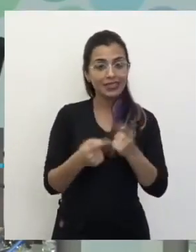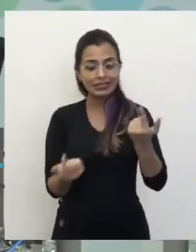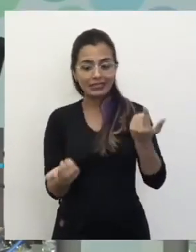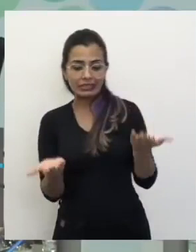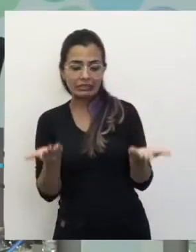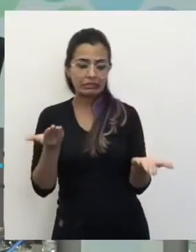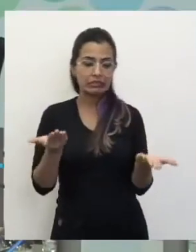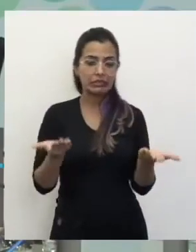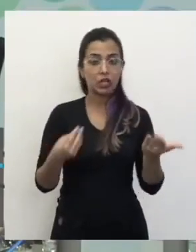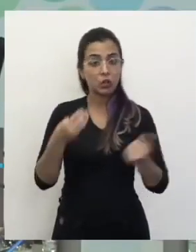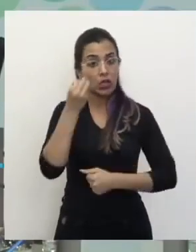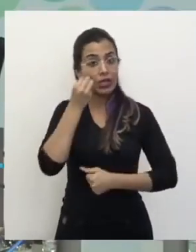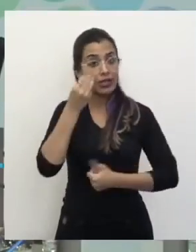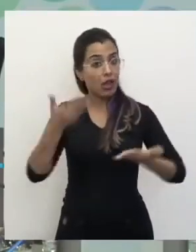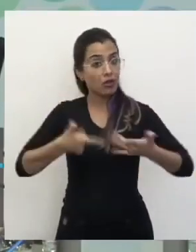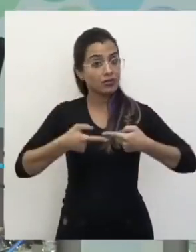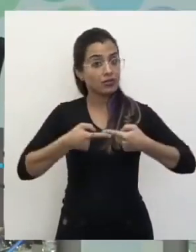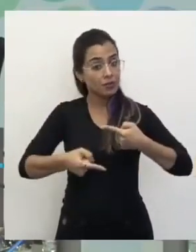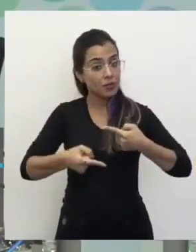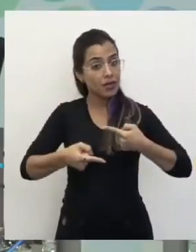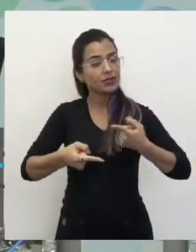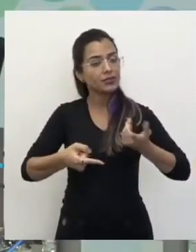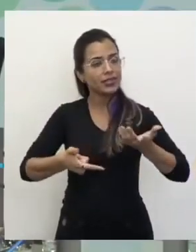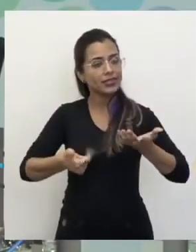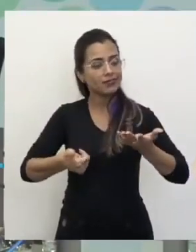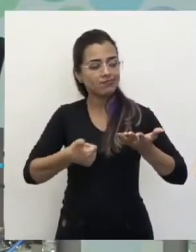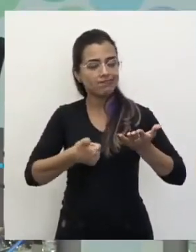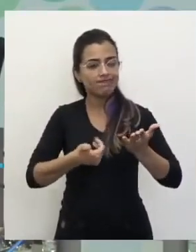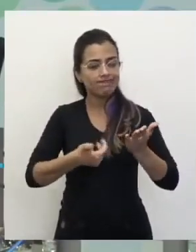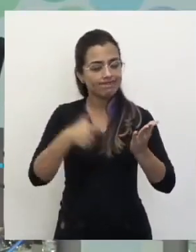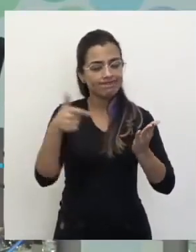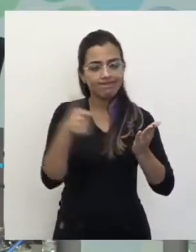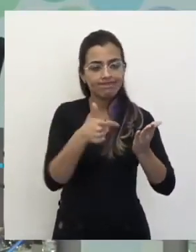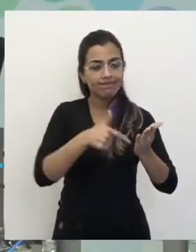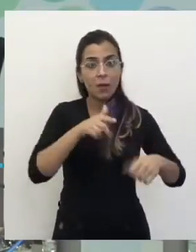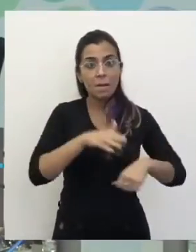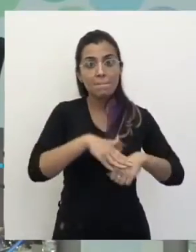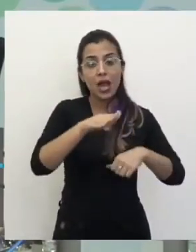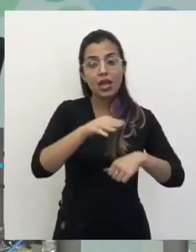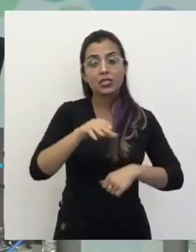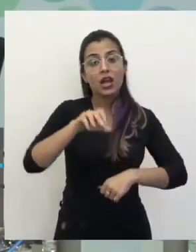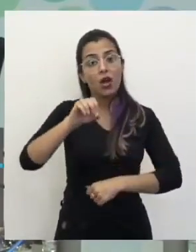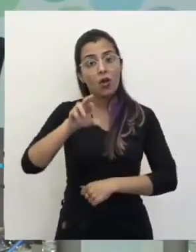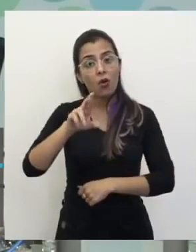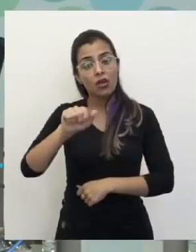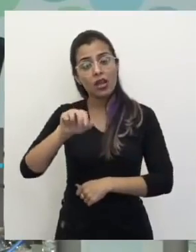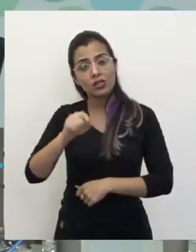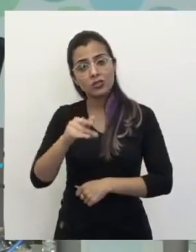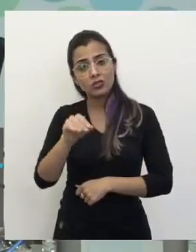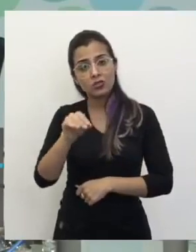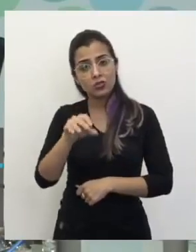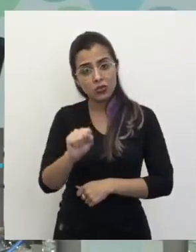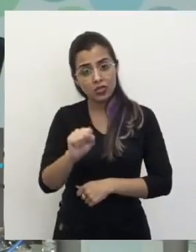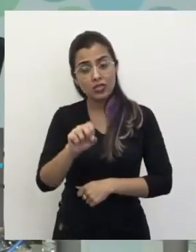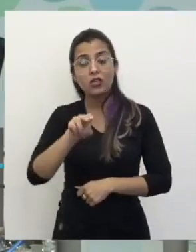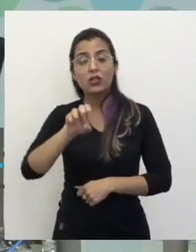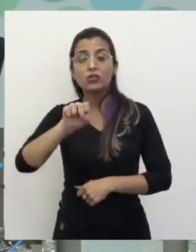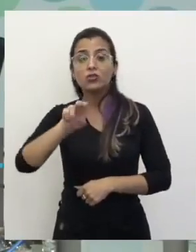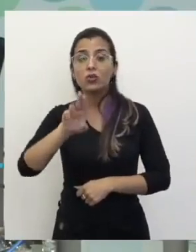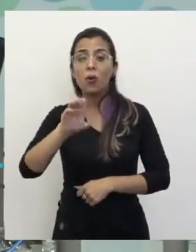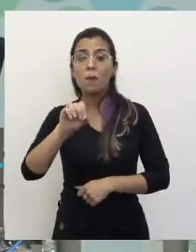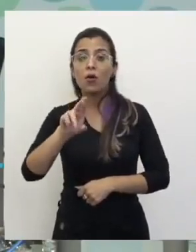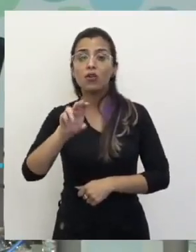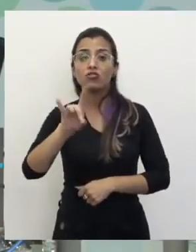tentando agora nessa semana puxar a partir dessas habilidades as orações subordinadas para falar que eu não dei, tá bom? Para eu falar que eu não